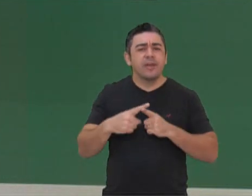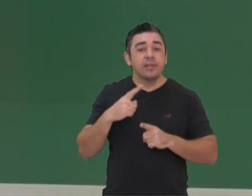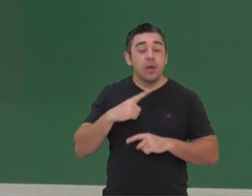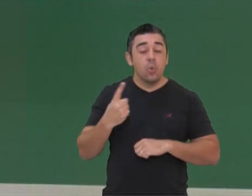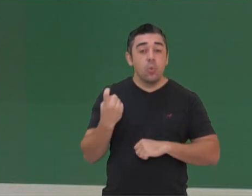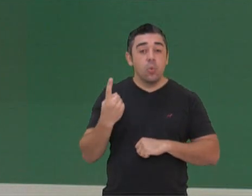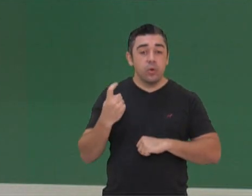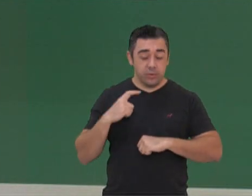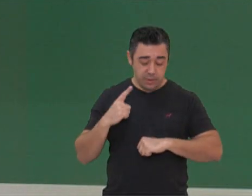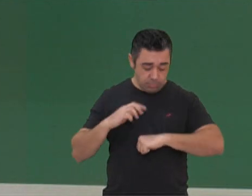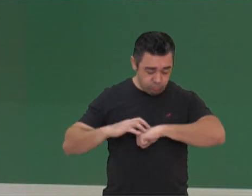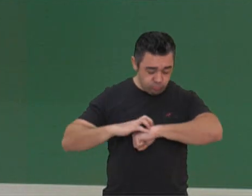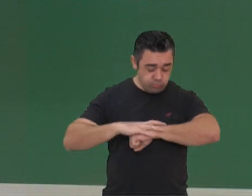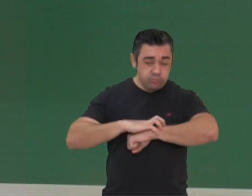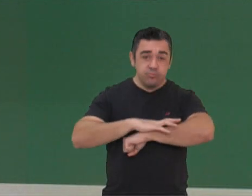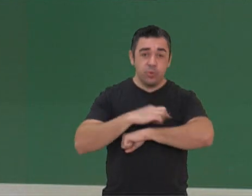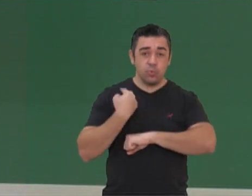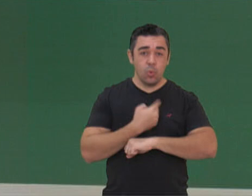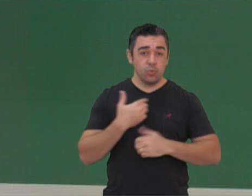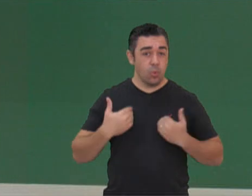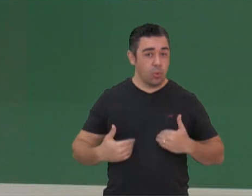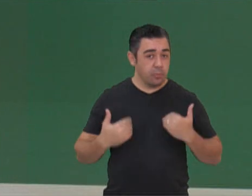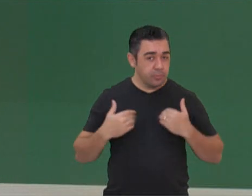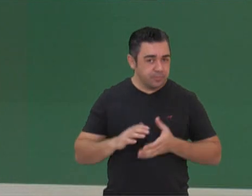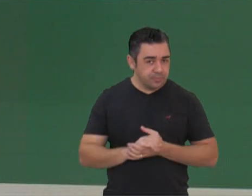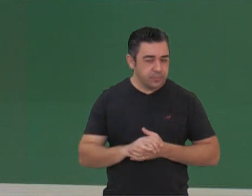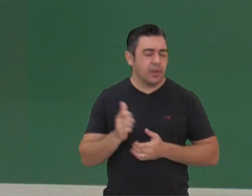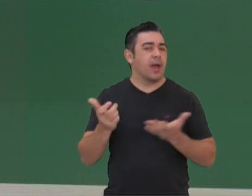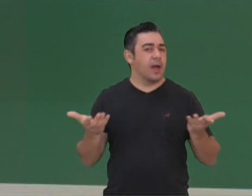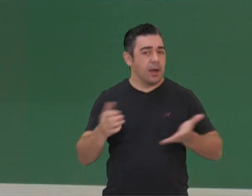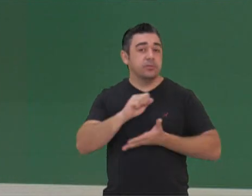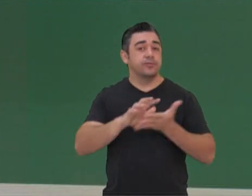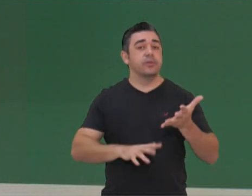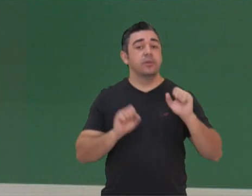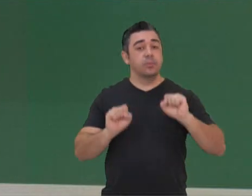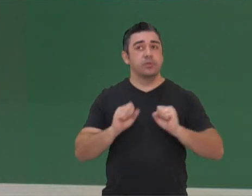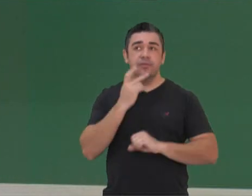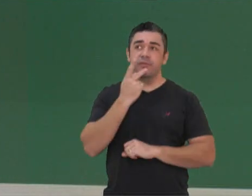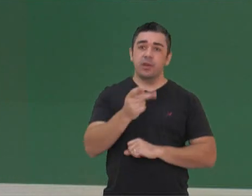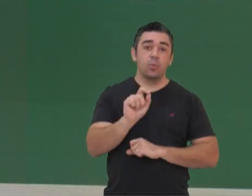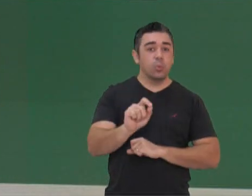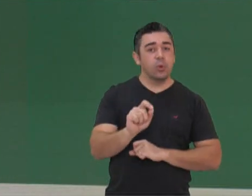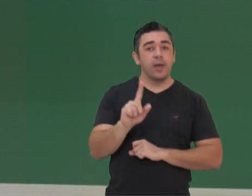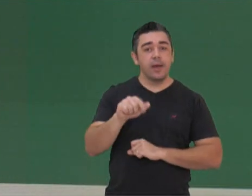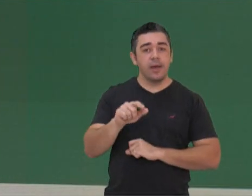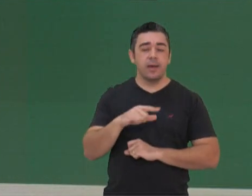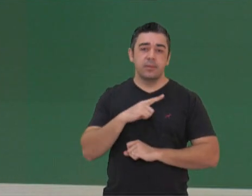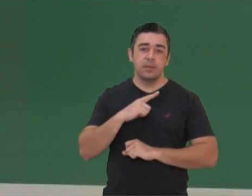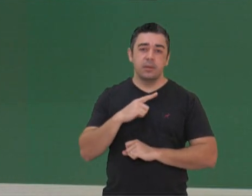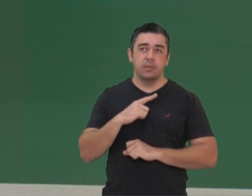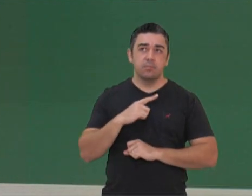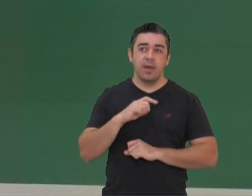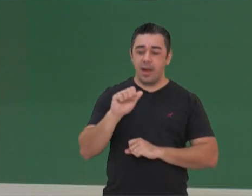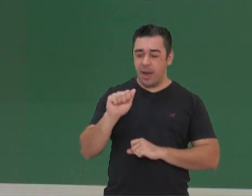organismos procariontes. Então, se falasse para mim, o exercício podia estar dizendo assim, ó, é um organismo